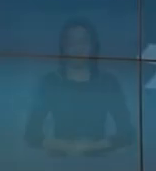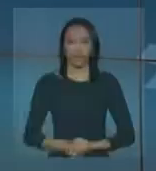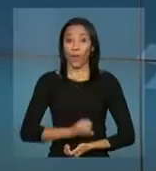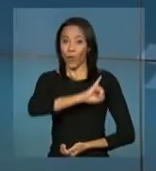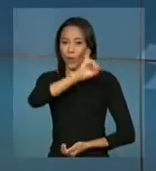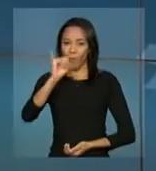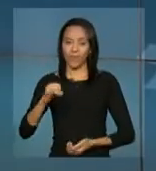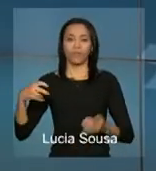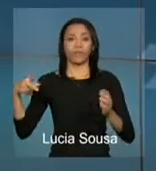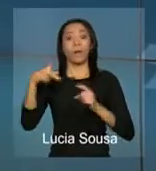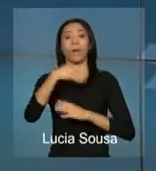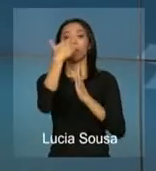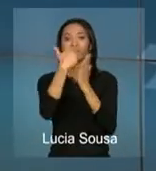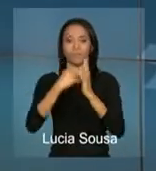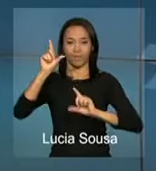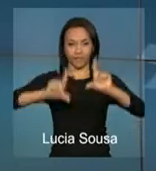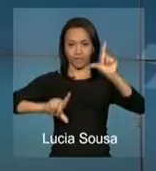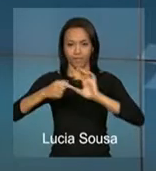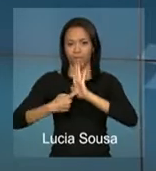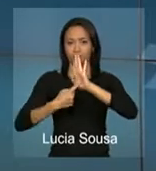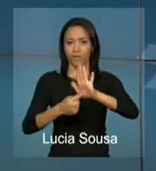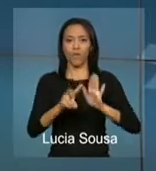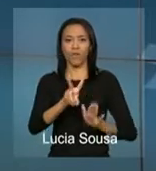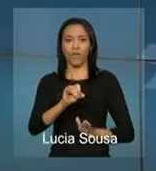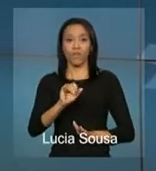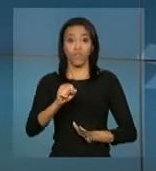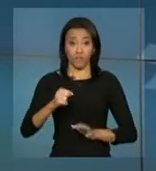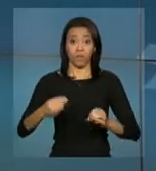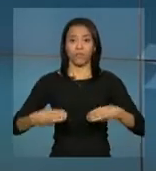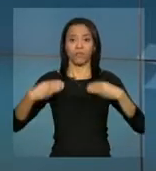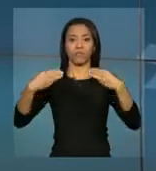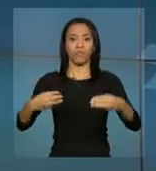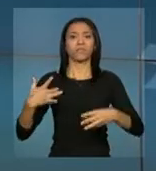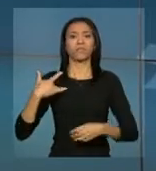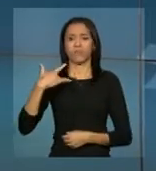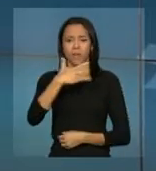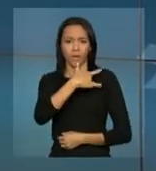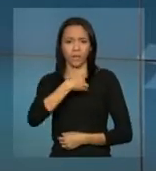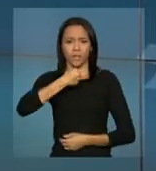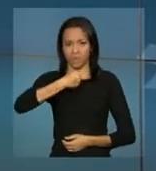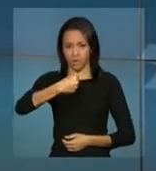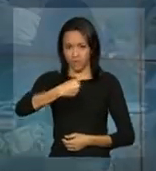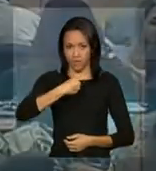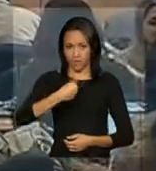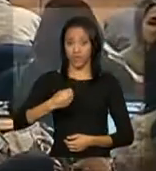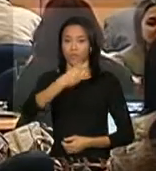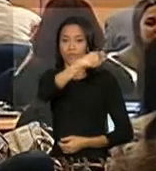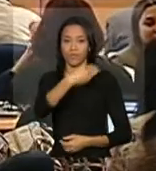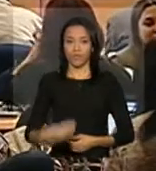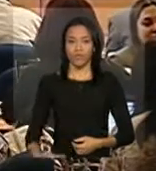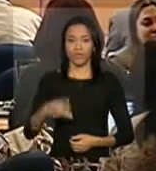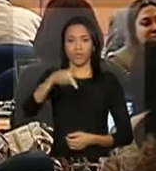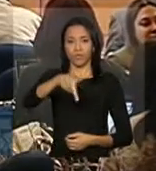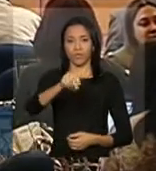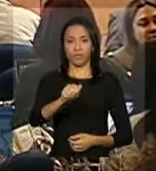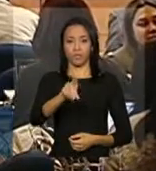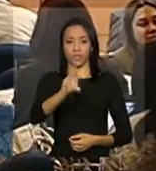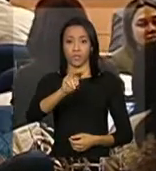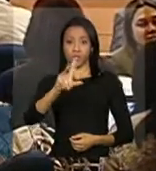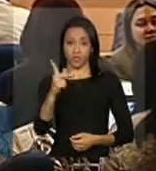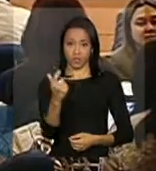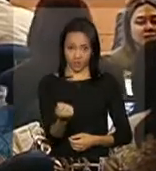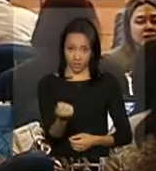Olá interrompemos a programação para transmitir ao vivo do Ministério da Saúde entrevista coletiva com o Ministro Alexandre